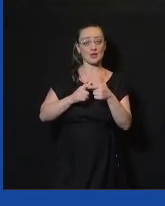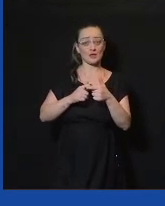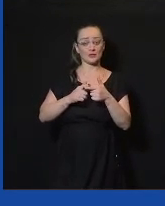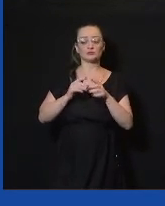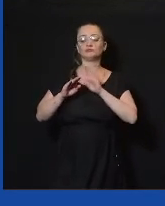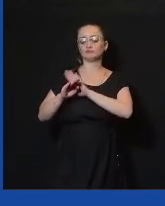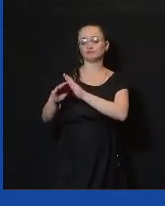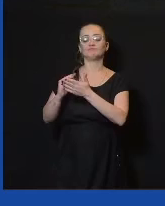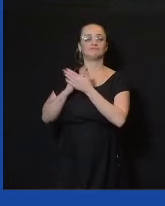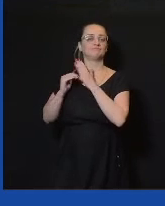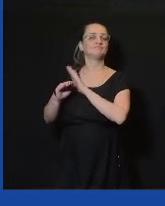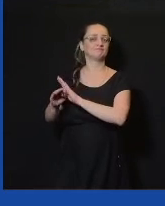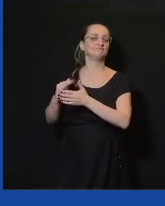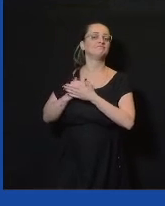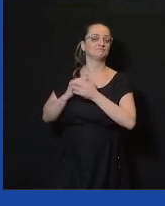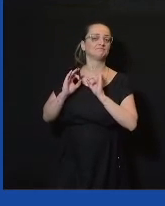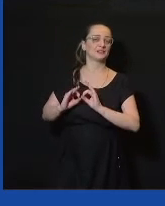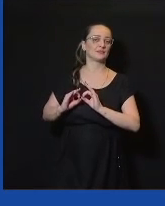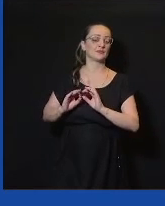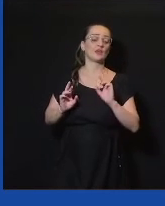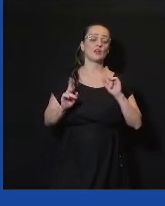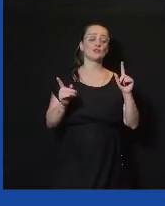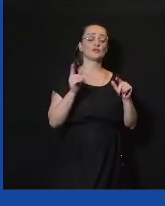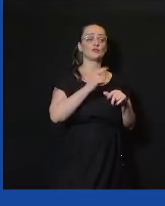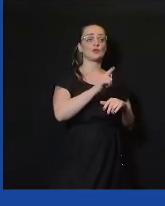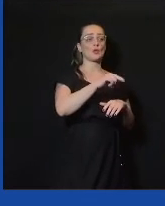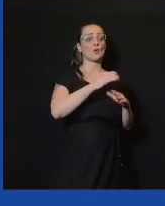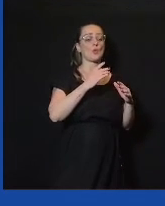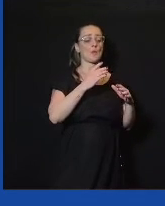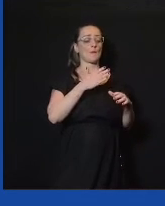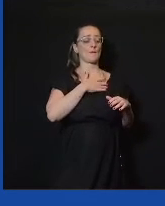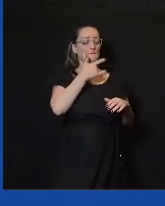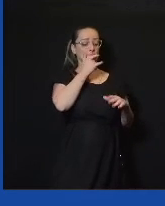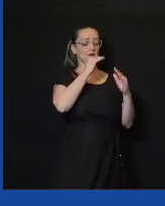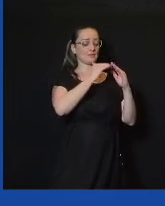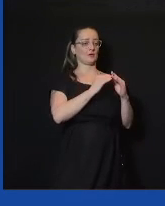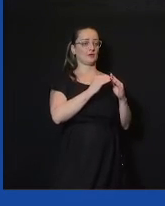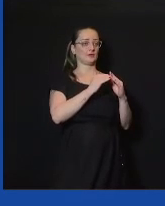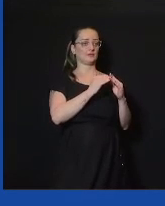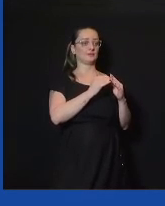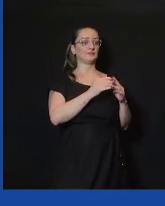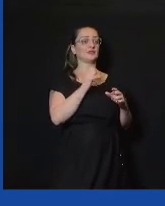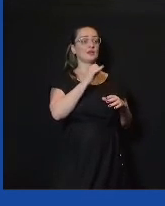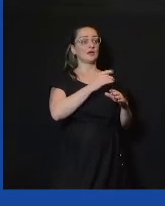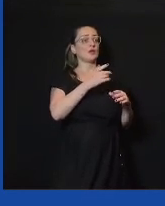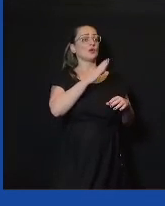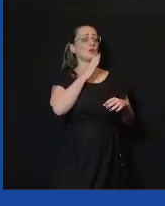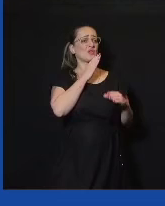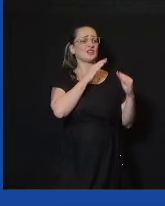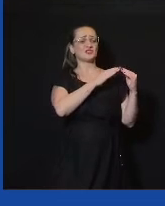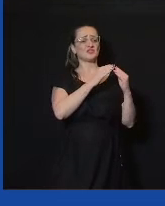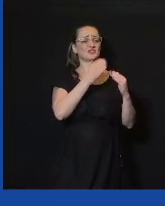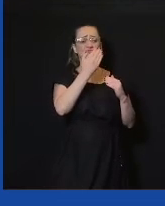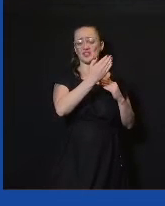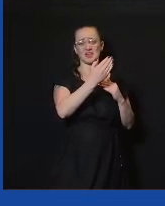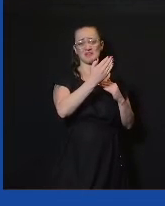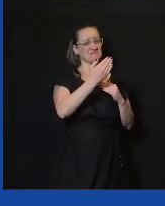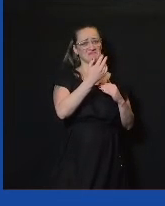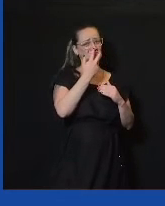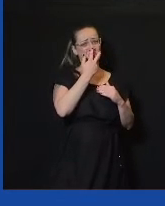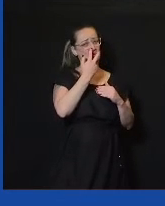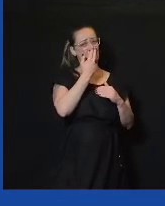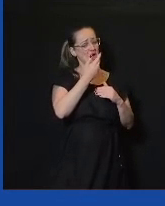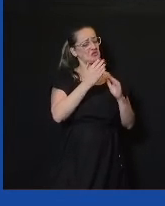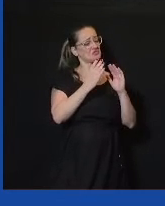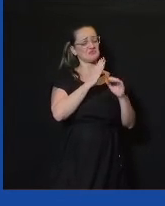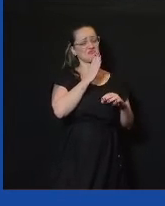ajuda. É diferente do lugar onde meu pai mora, né? Que eu acho que se ele conhece o vizinho dele da frente, é muito do prédio que ele